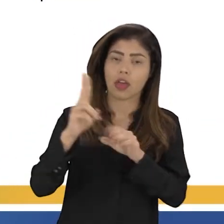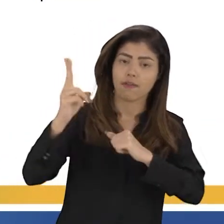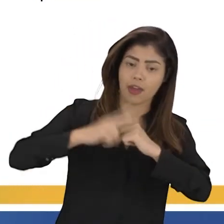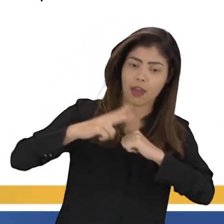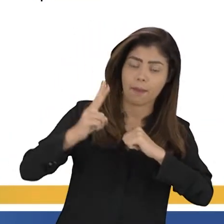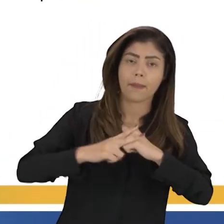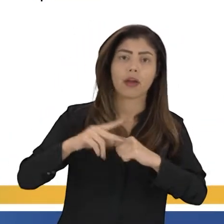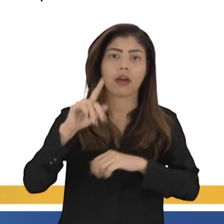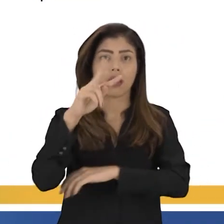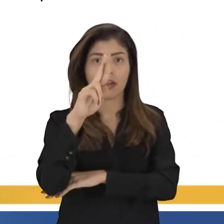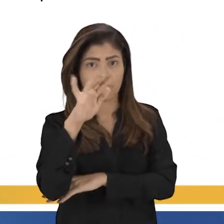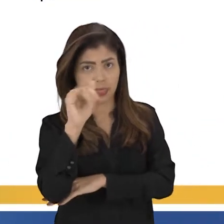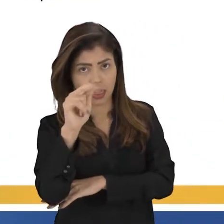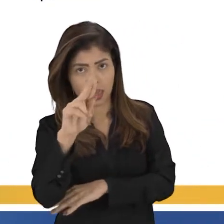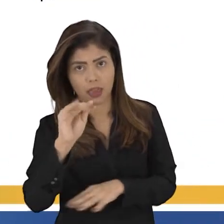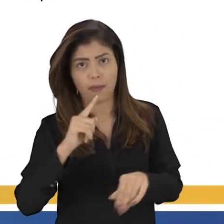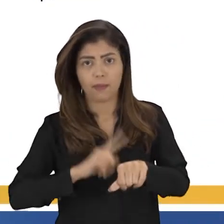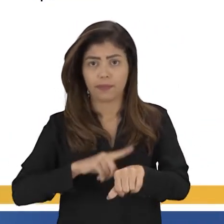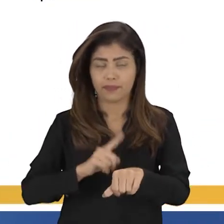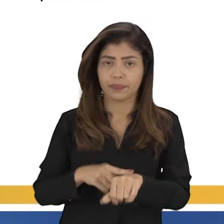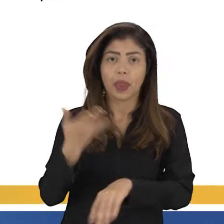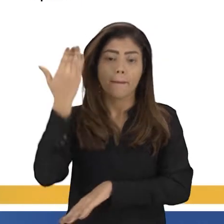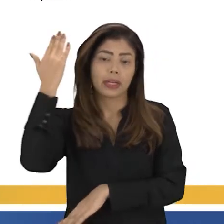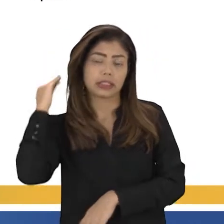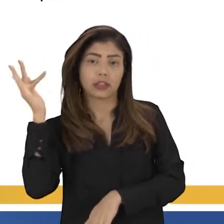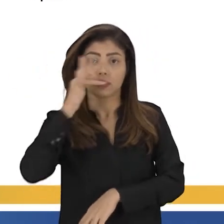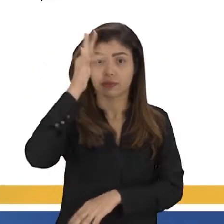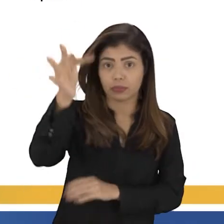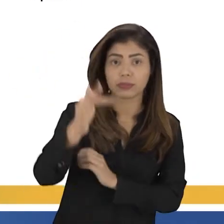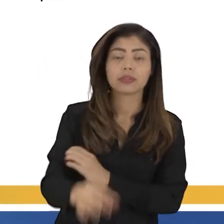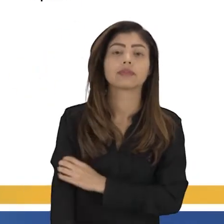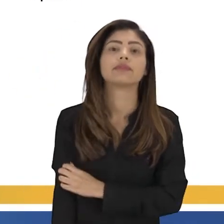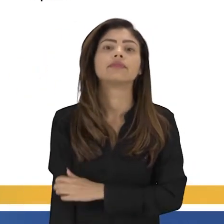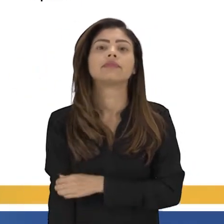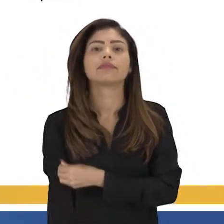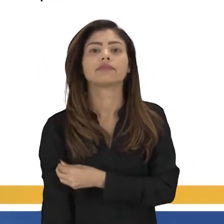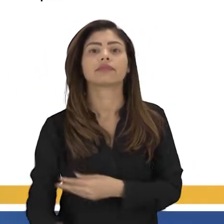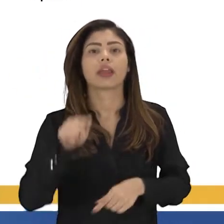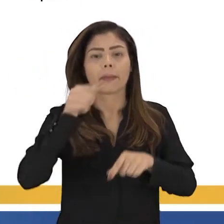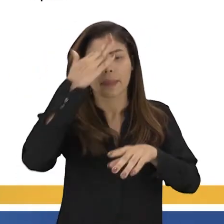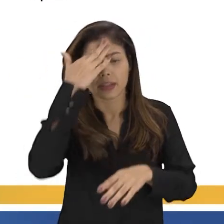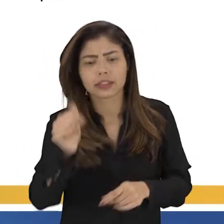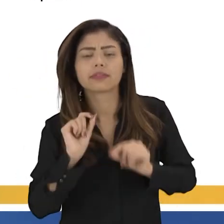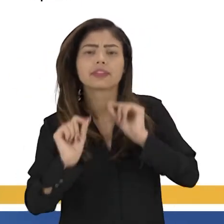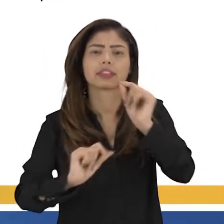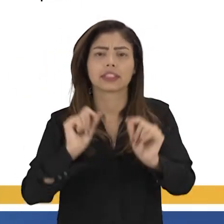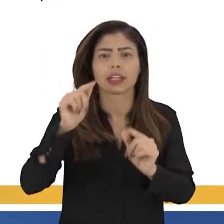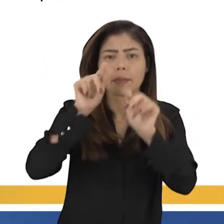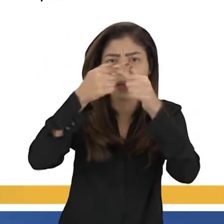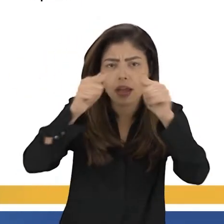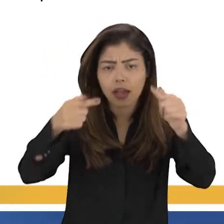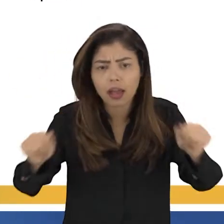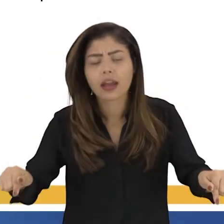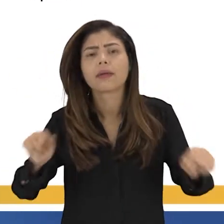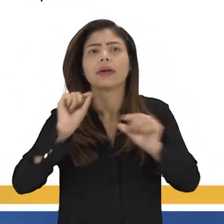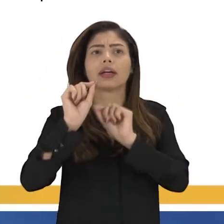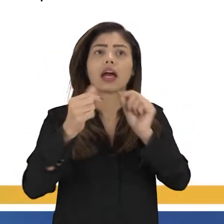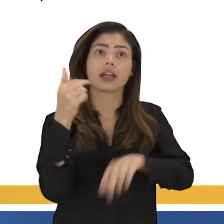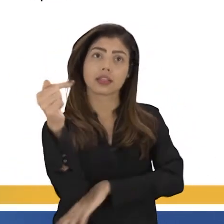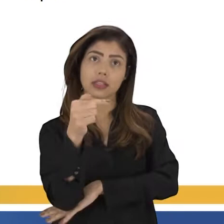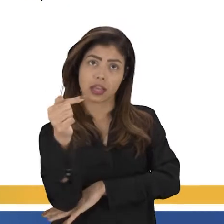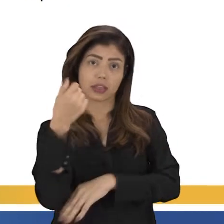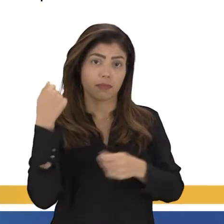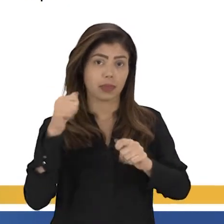para reconhecer se aquele texto está no presente, no passado, no futuro. É para isso que você tem que saber a gramática. E essa habilidade 7